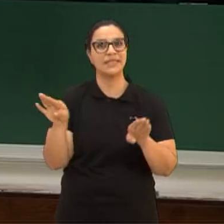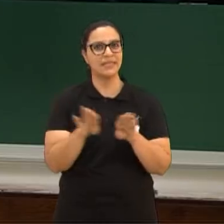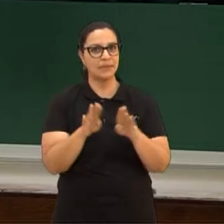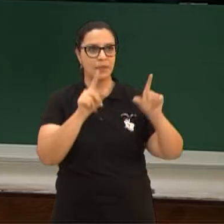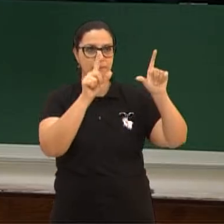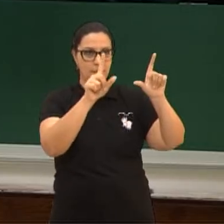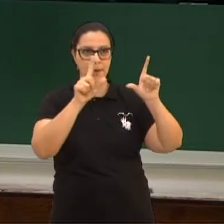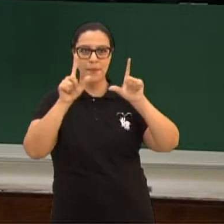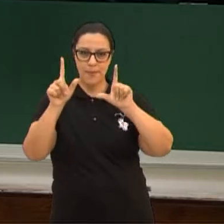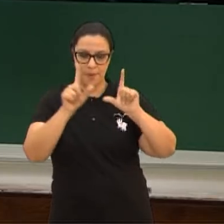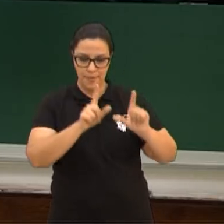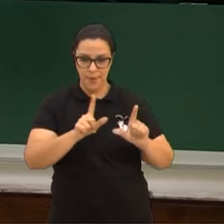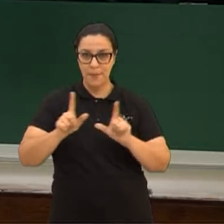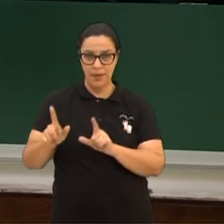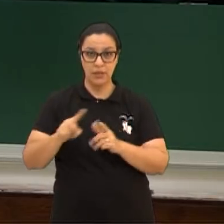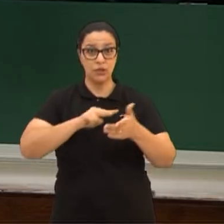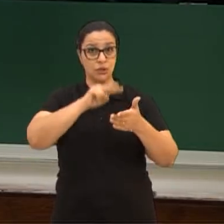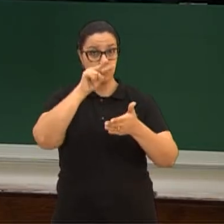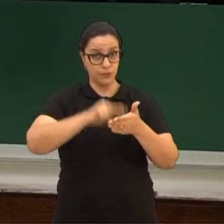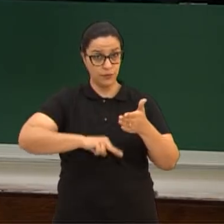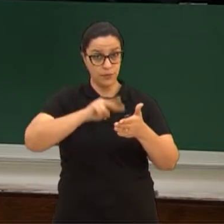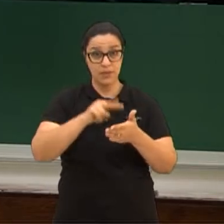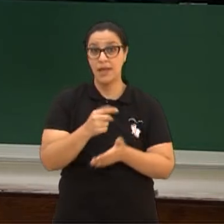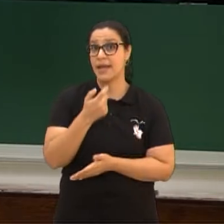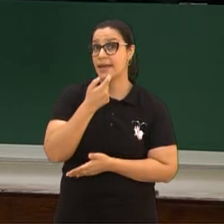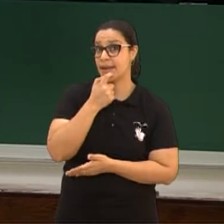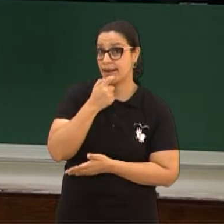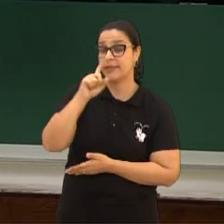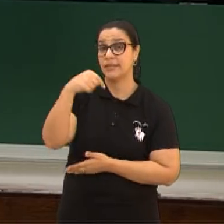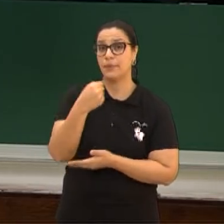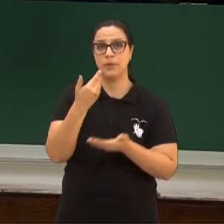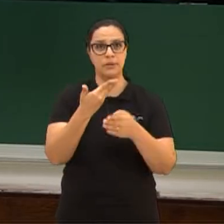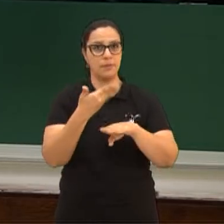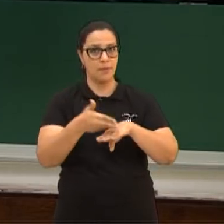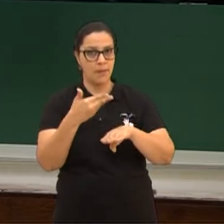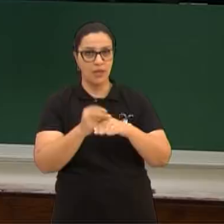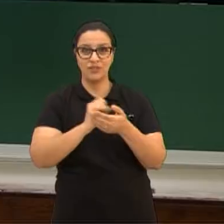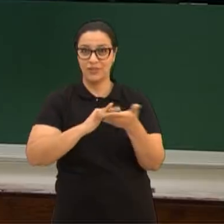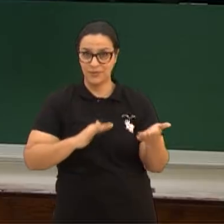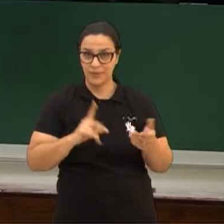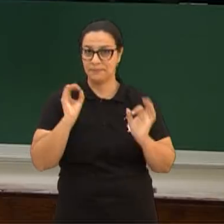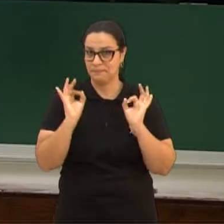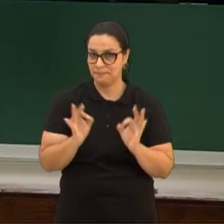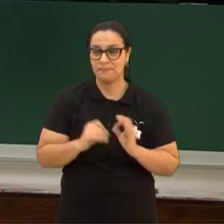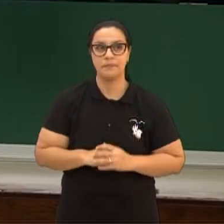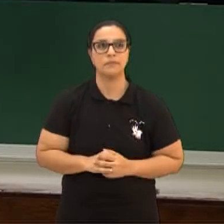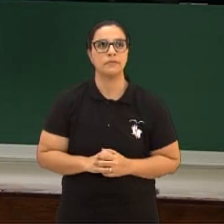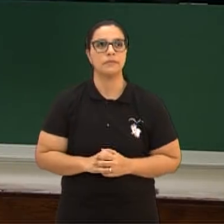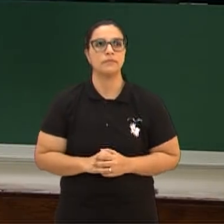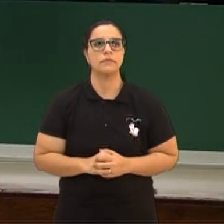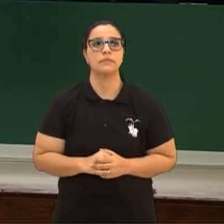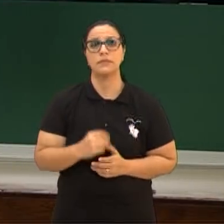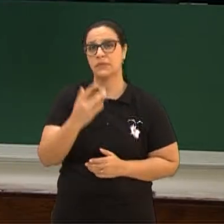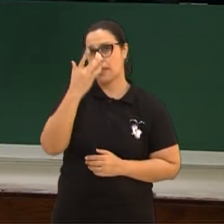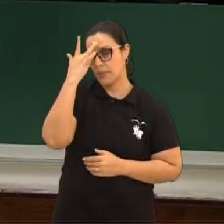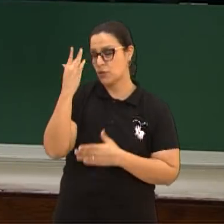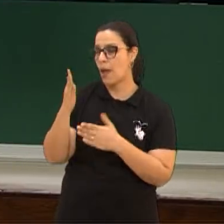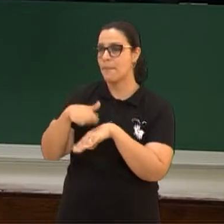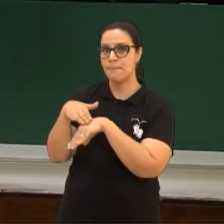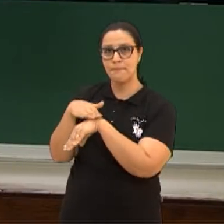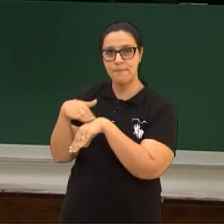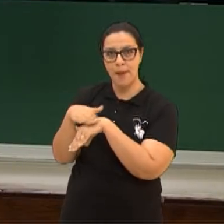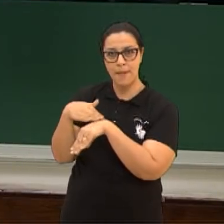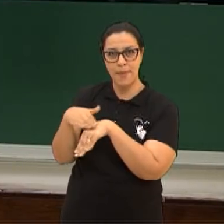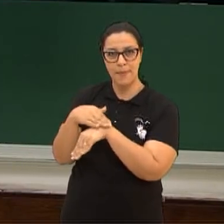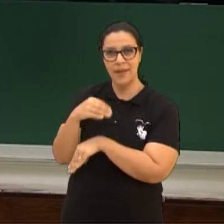comic strip. Vamos ler e depois nós vamos fazer o exercício da próxima página. Então, alguém está conversando